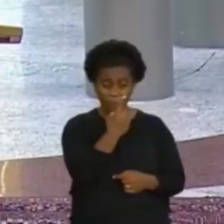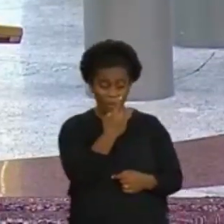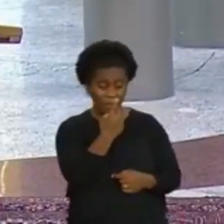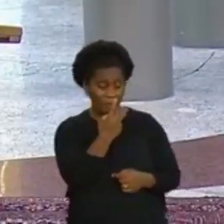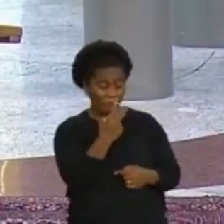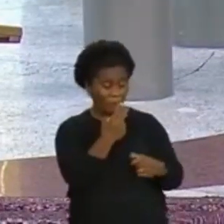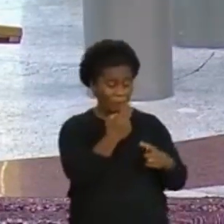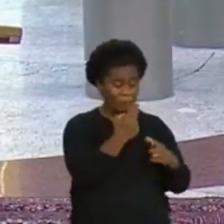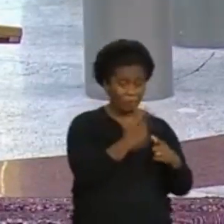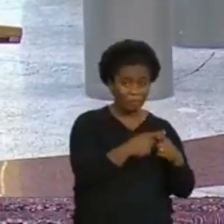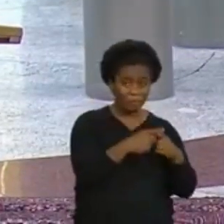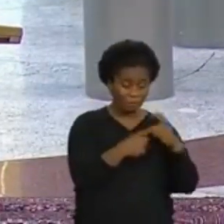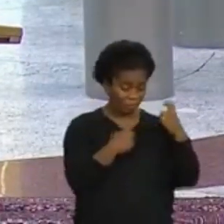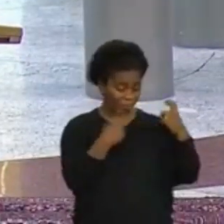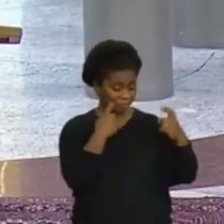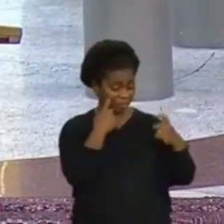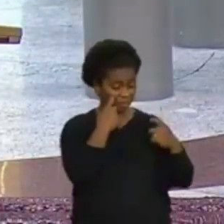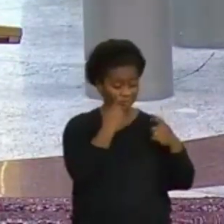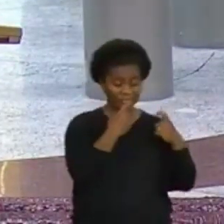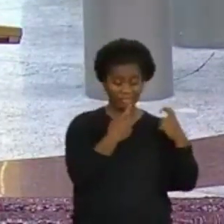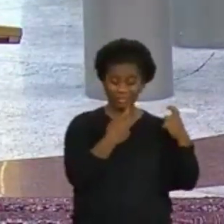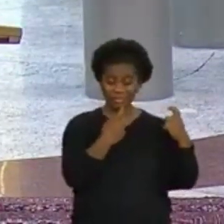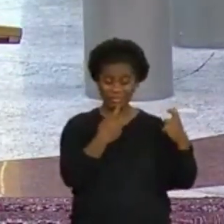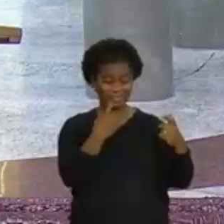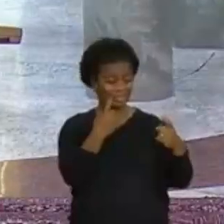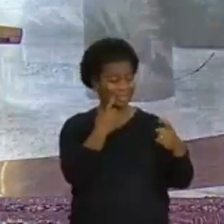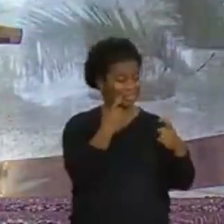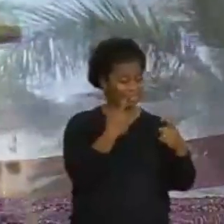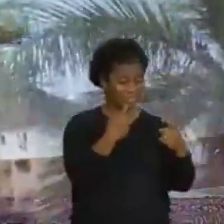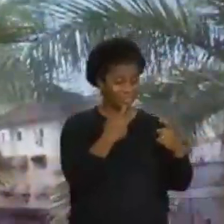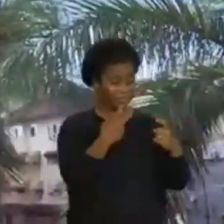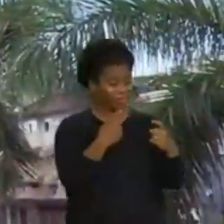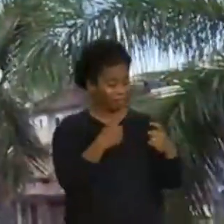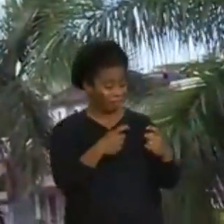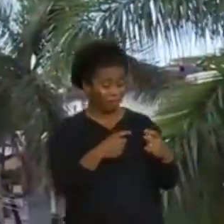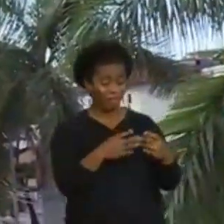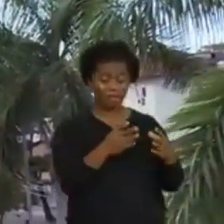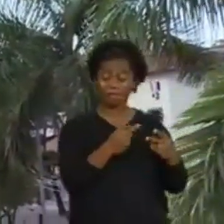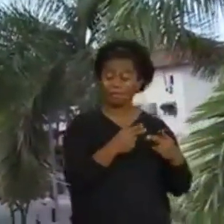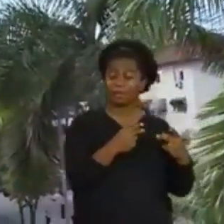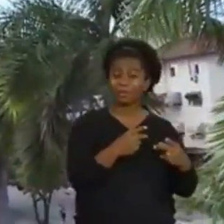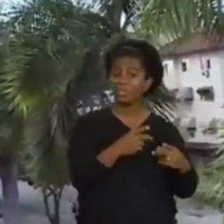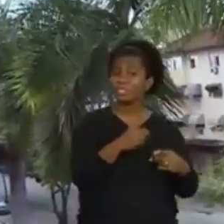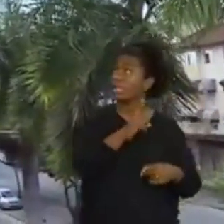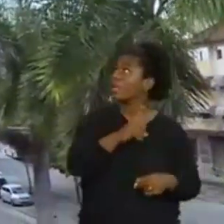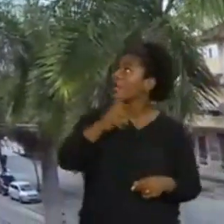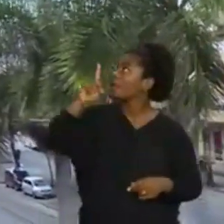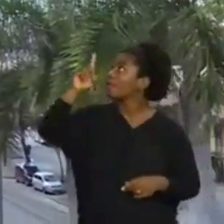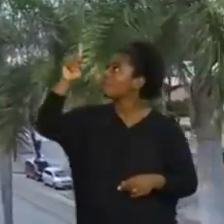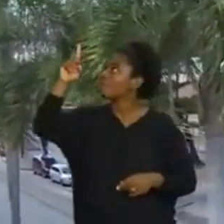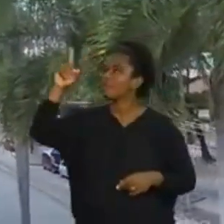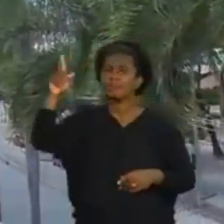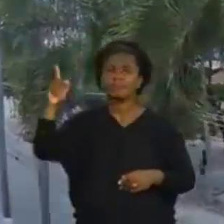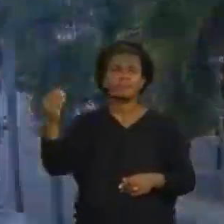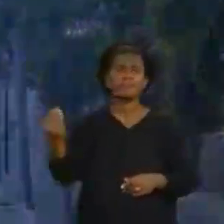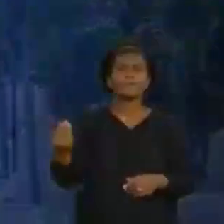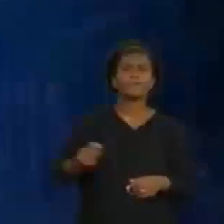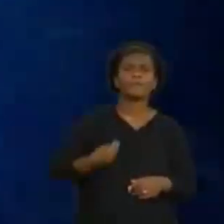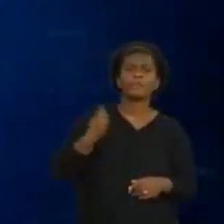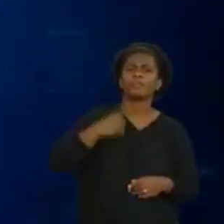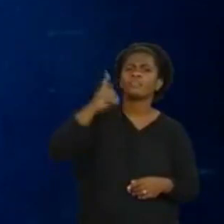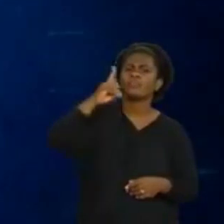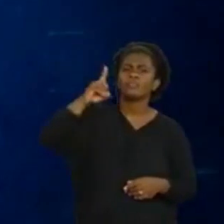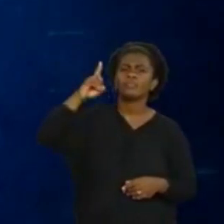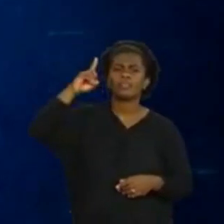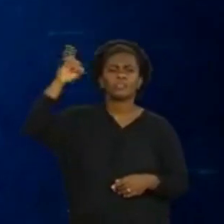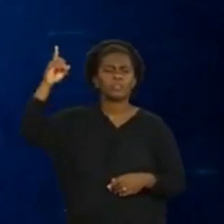ti. Olha Deus falando. É meu, somente meu, todo o trabalho. É meu, somente meu, todo